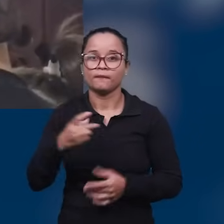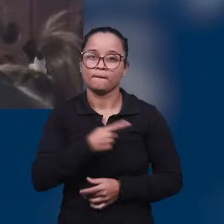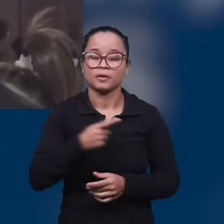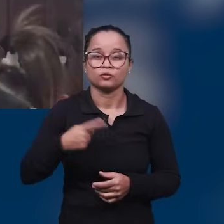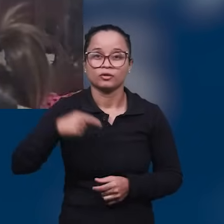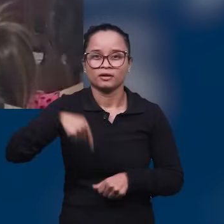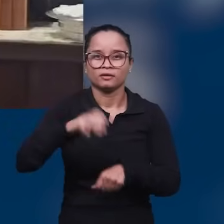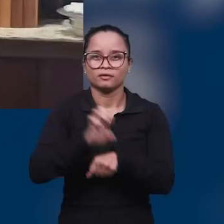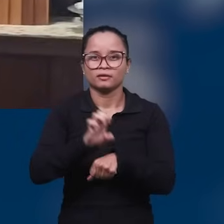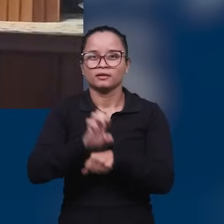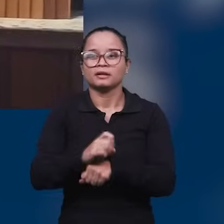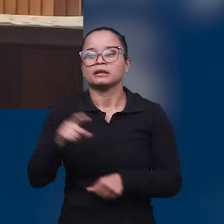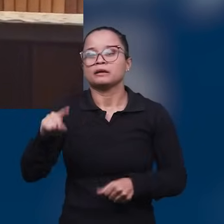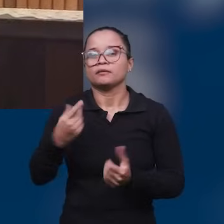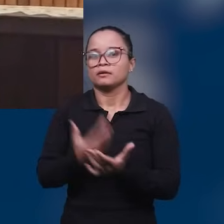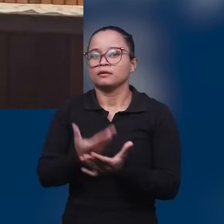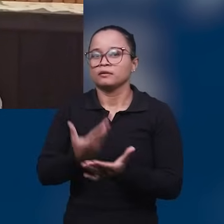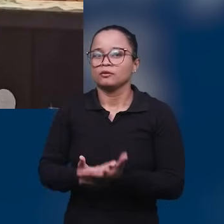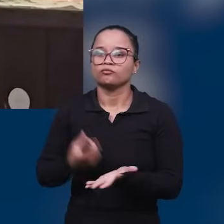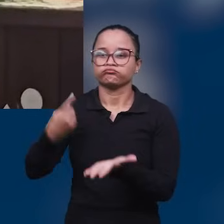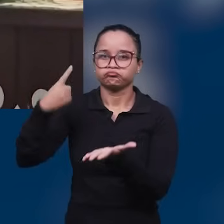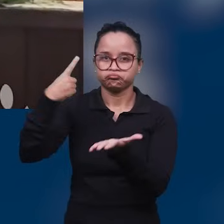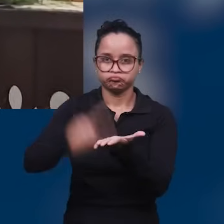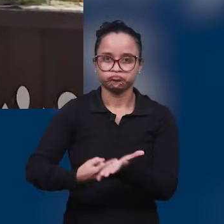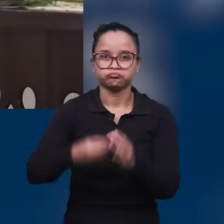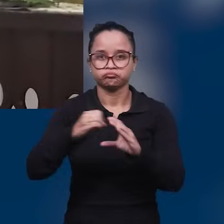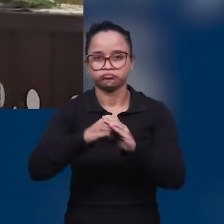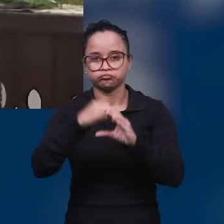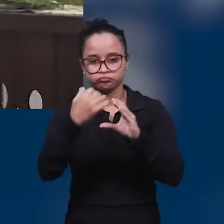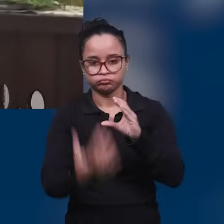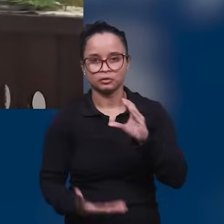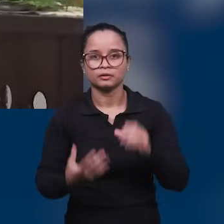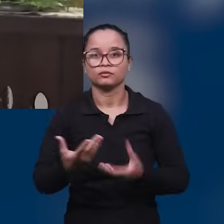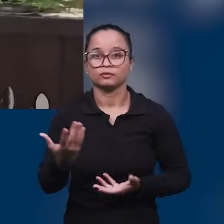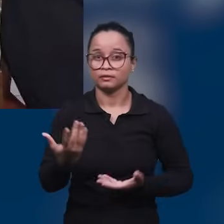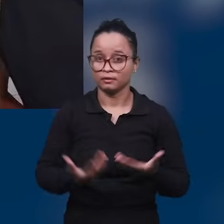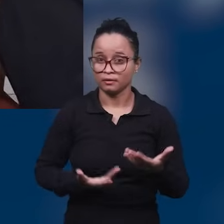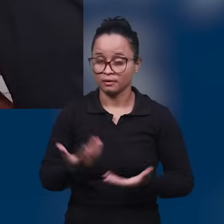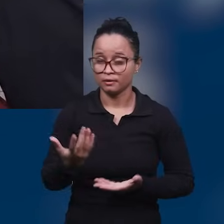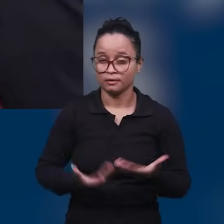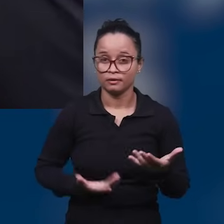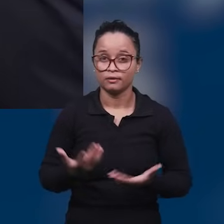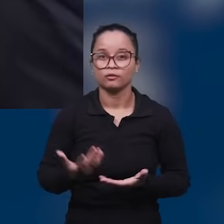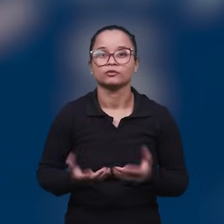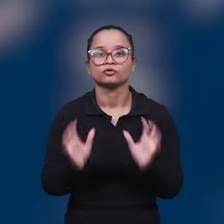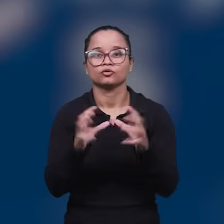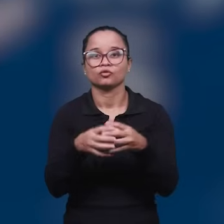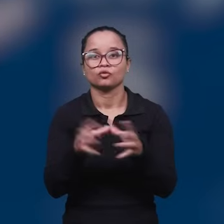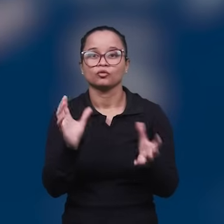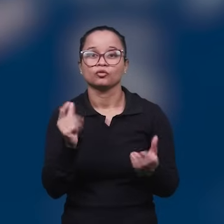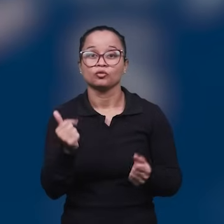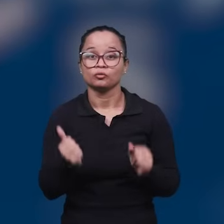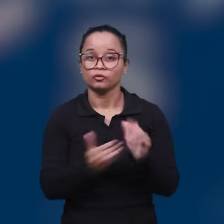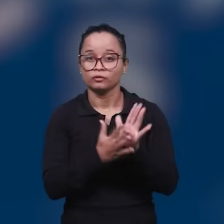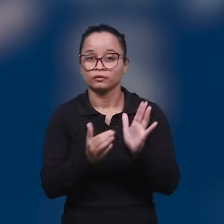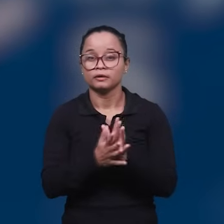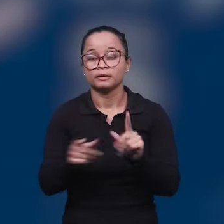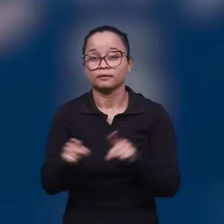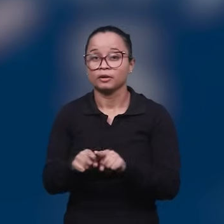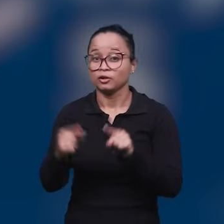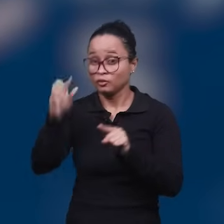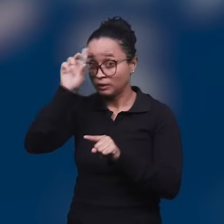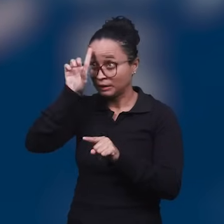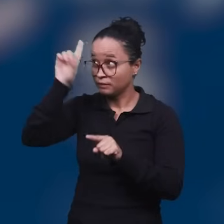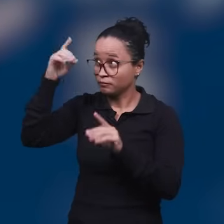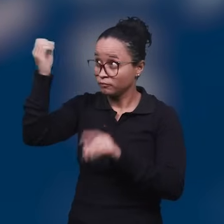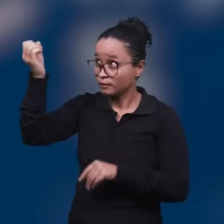crianças, intermediários e adolescentes da igreja local, sendo uma grande festa para essa igreja. Ainda em Maceió, os irmãos